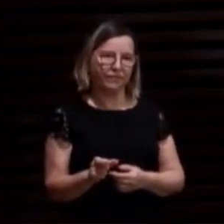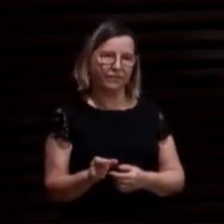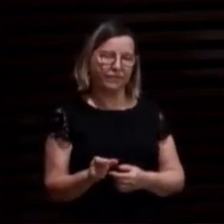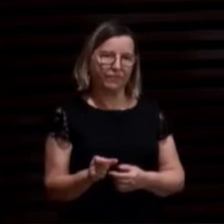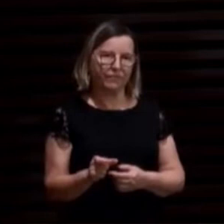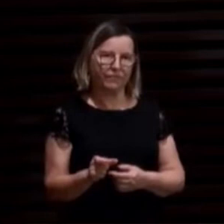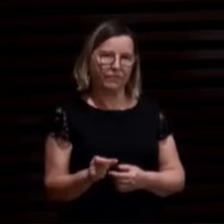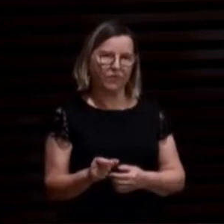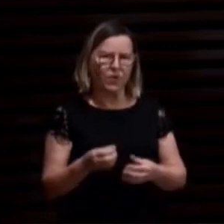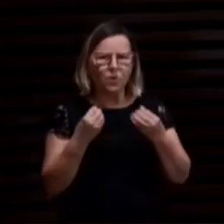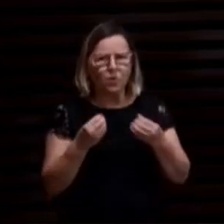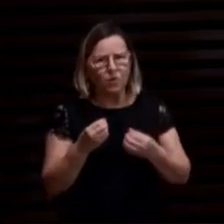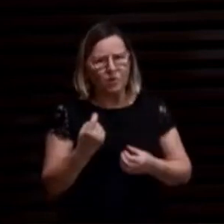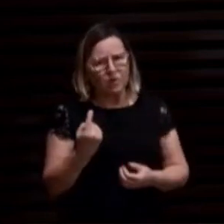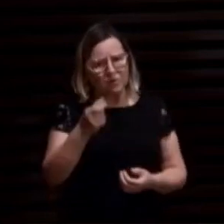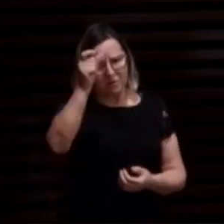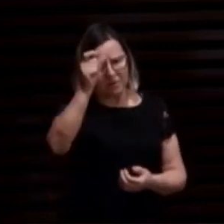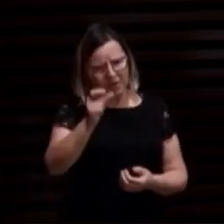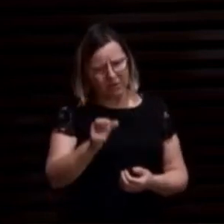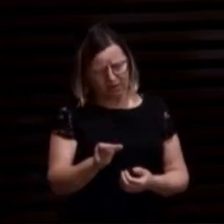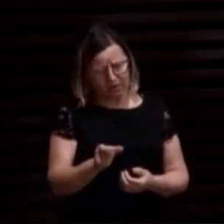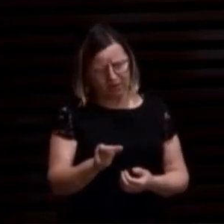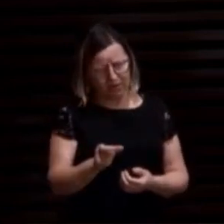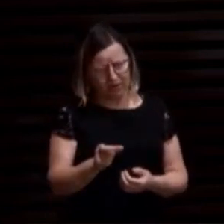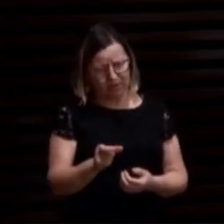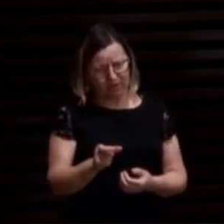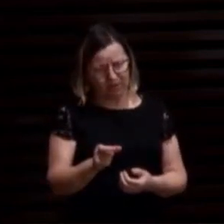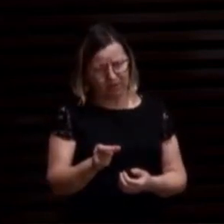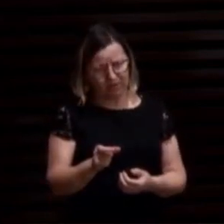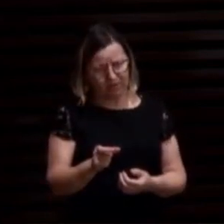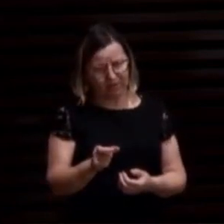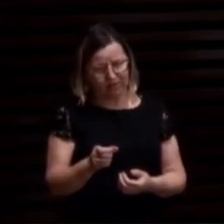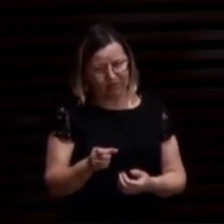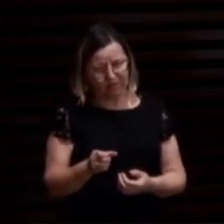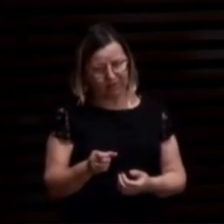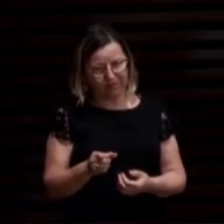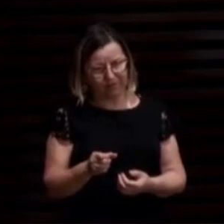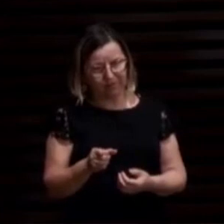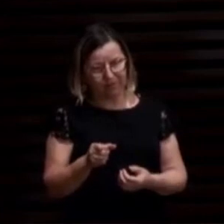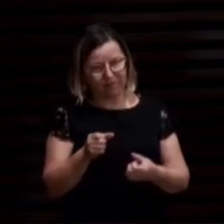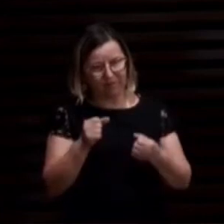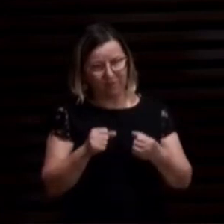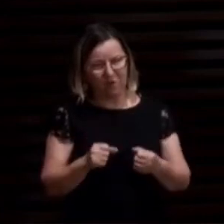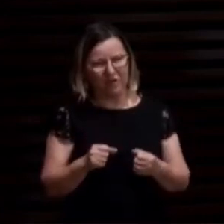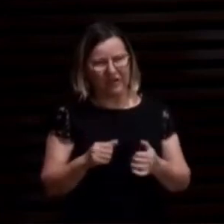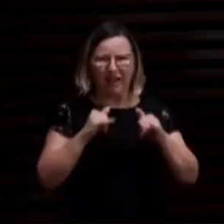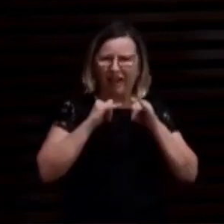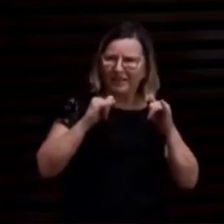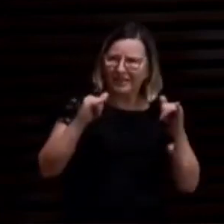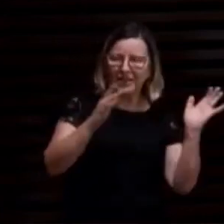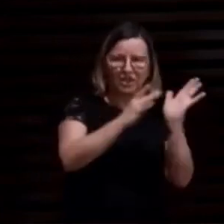E como é que uma pessoa pode ser um mensageiro de Jesus